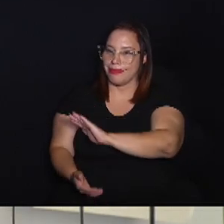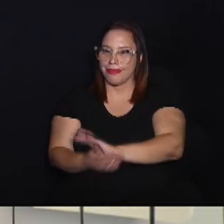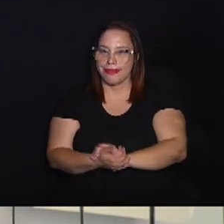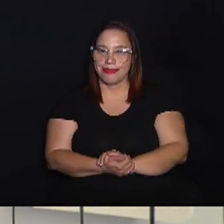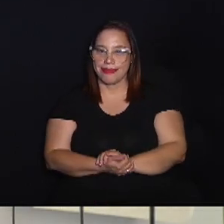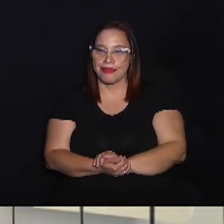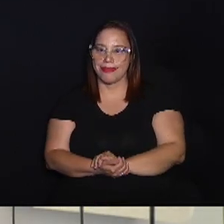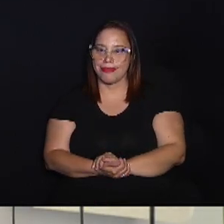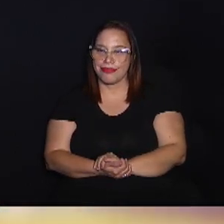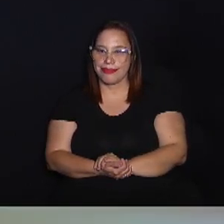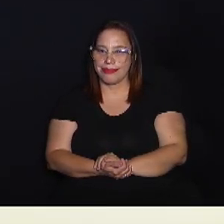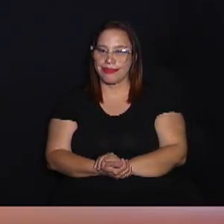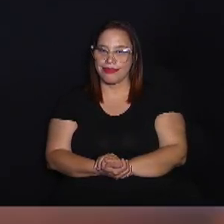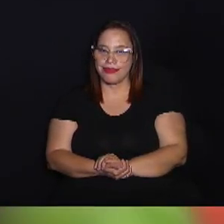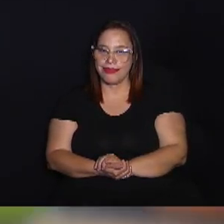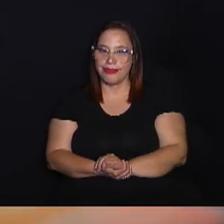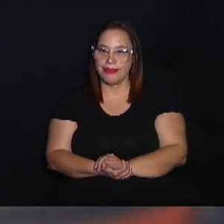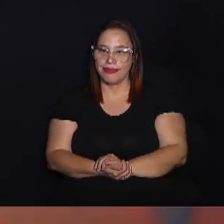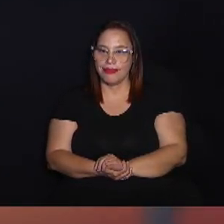campinas.sp.leg.br.